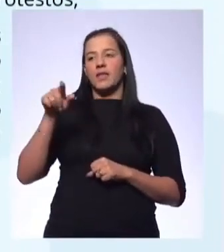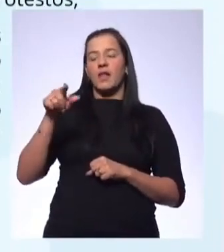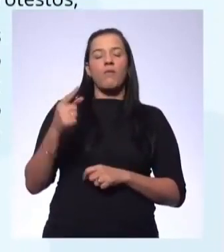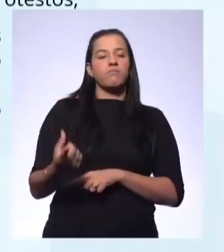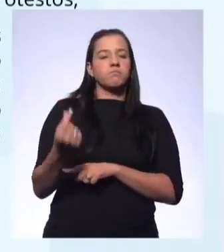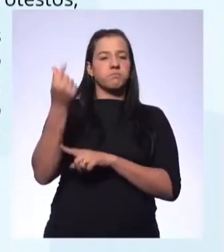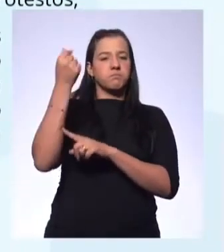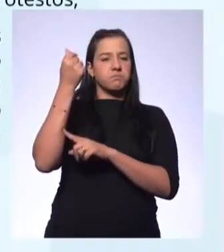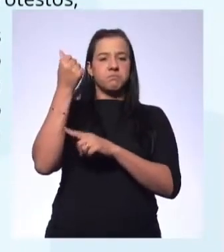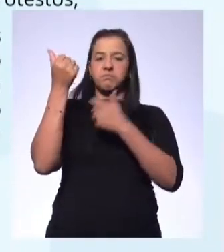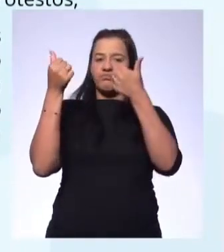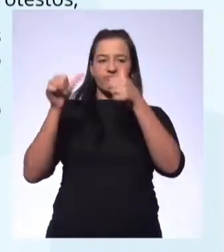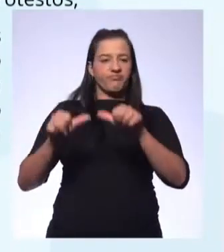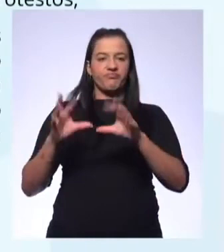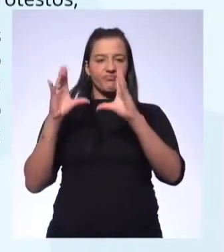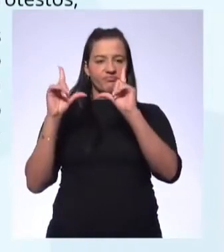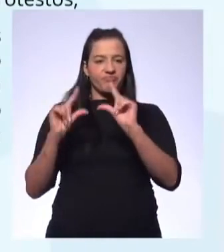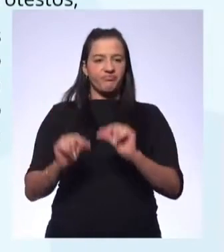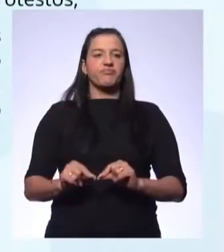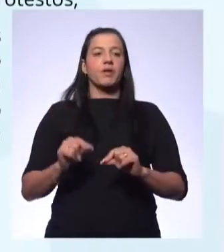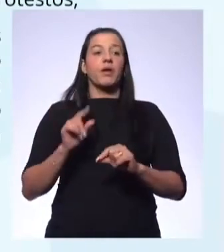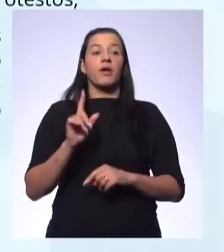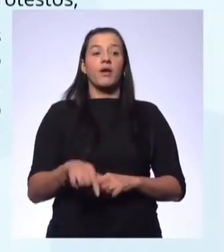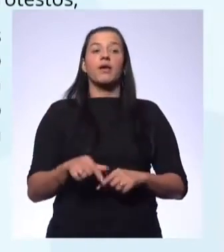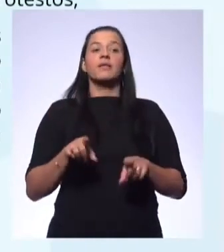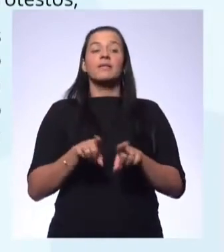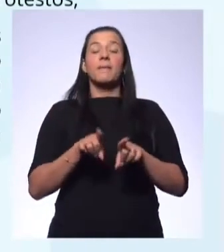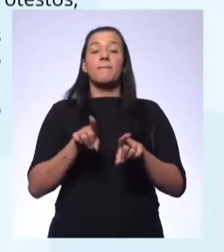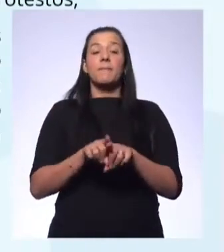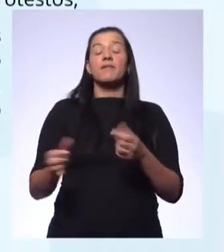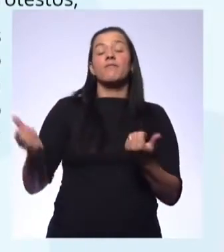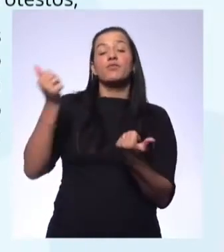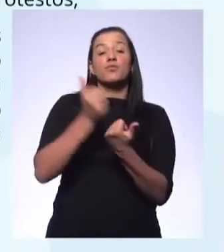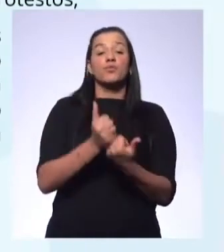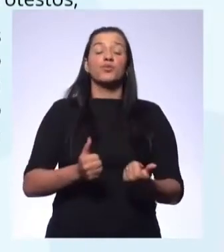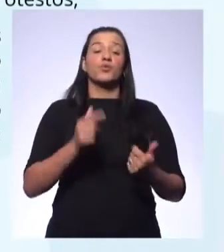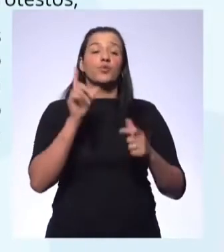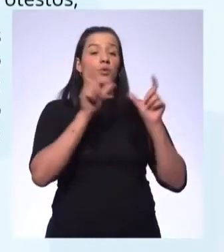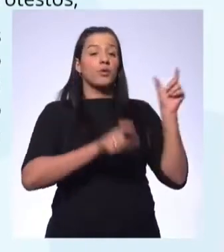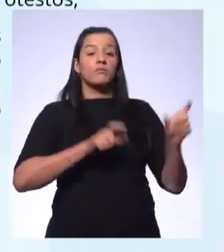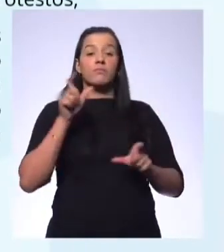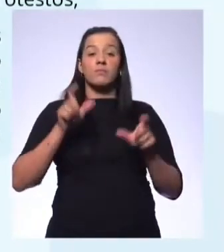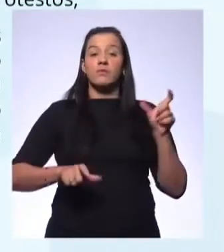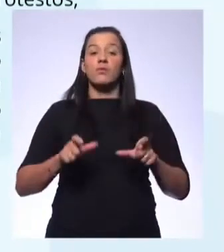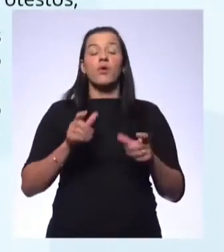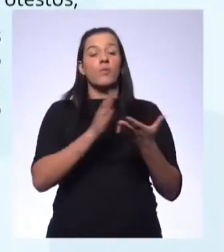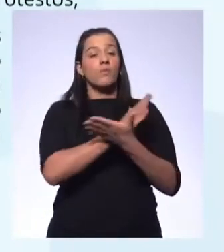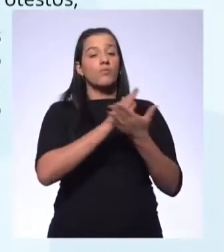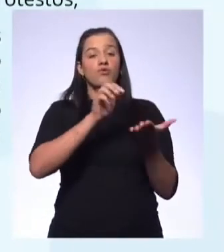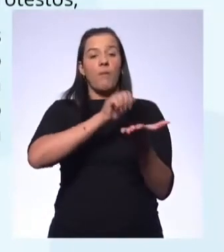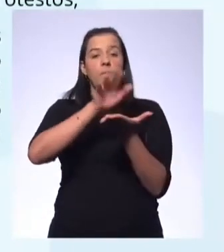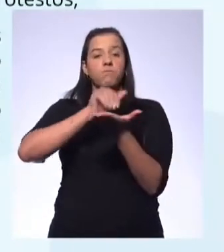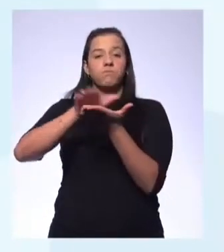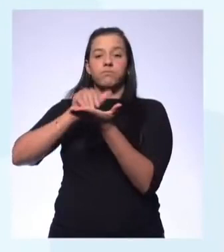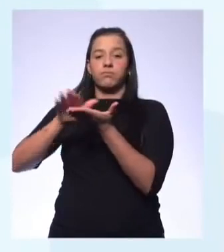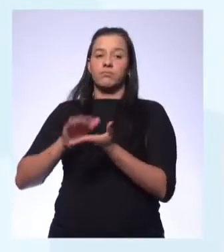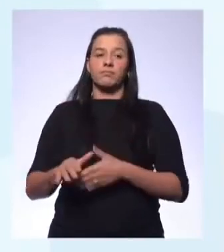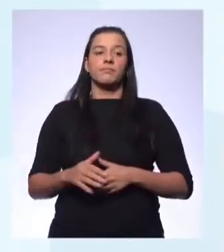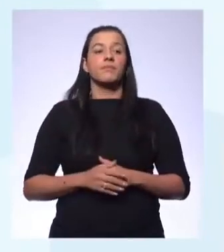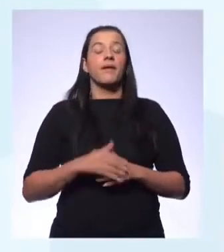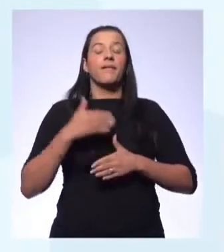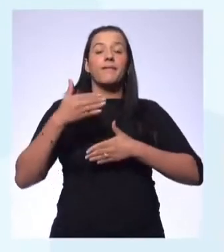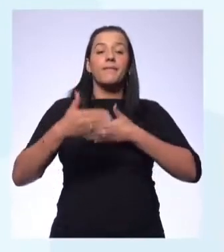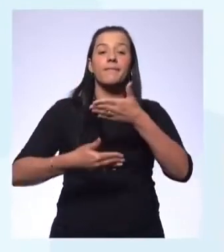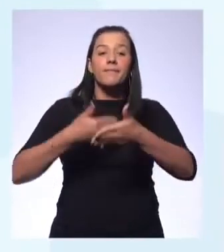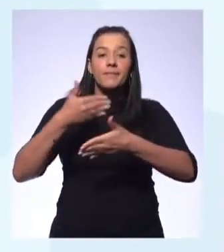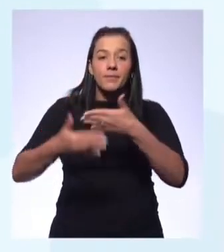protestar contra a própria presença da máquina que estava substituindo a mão de obra aí e desempregando tanta gente. Com o